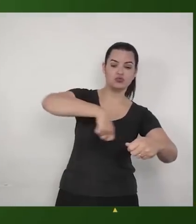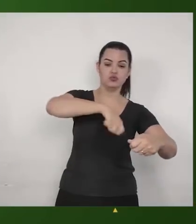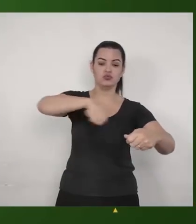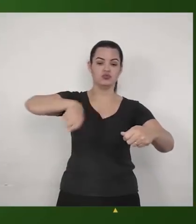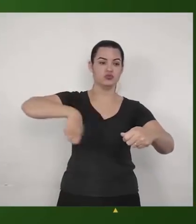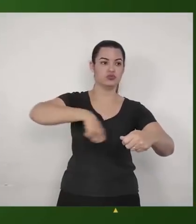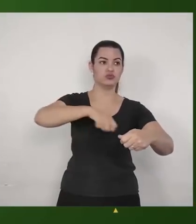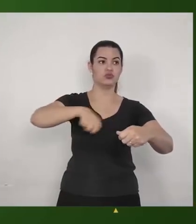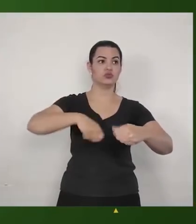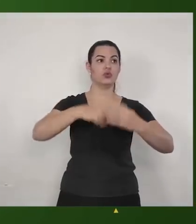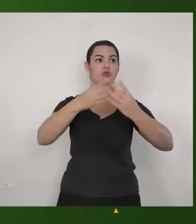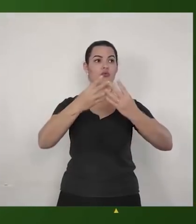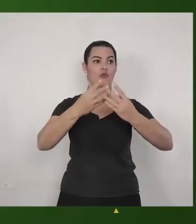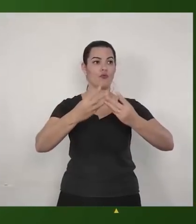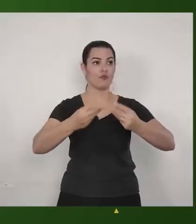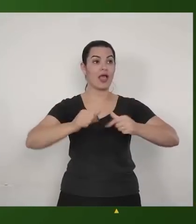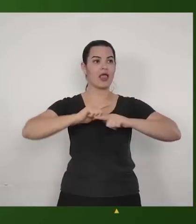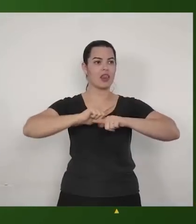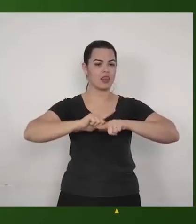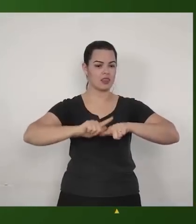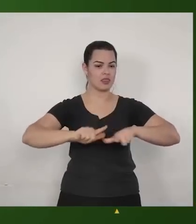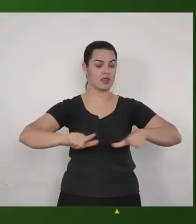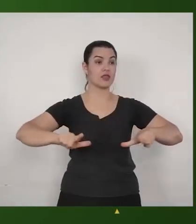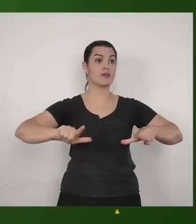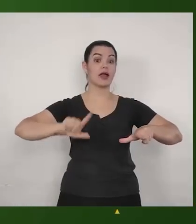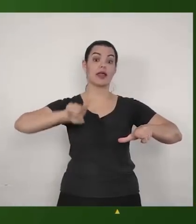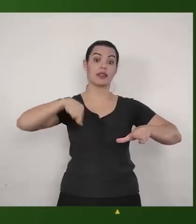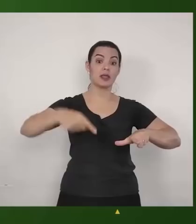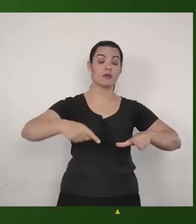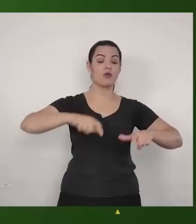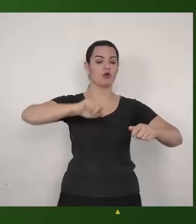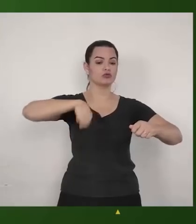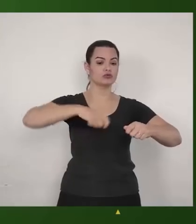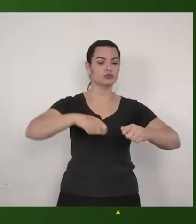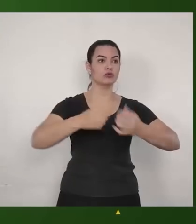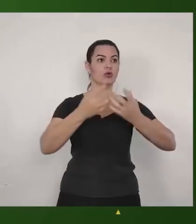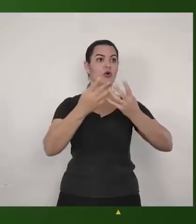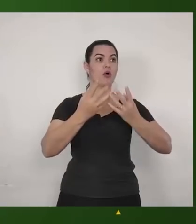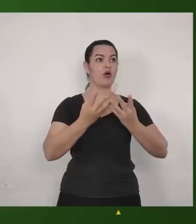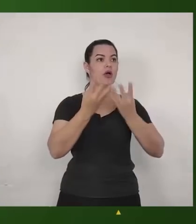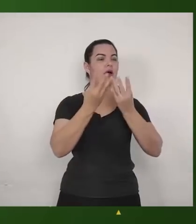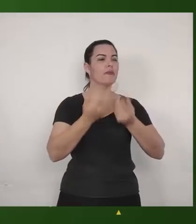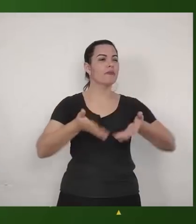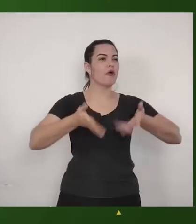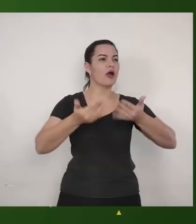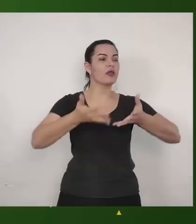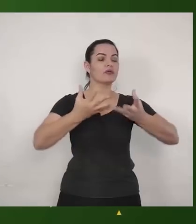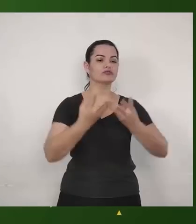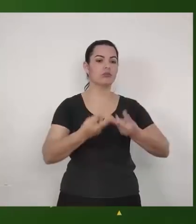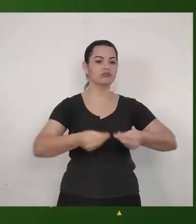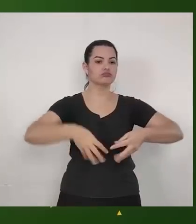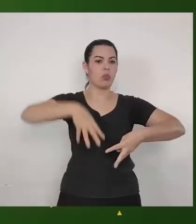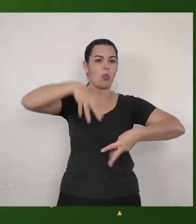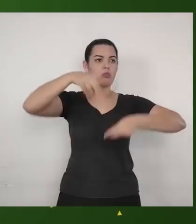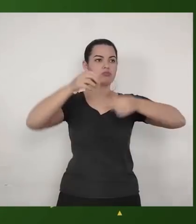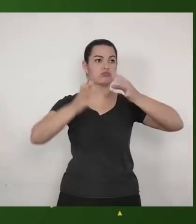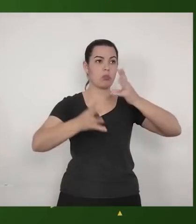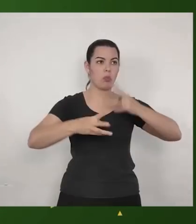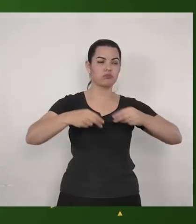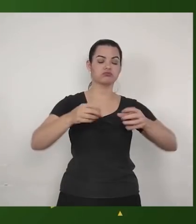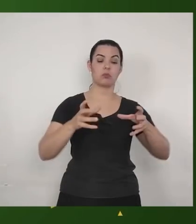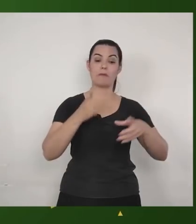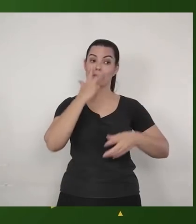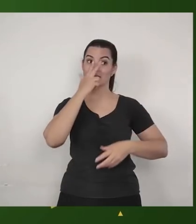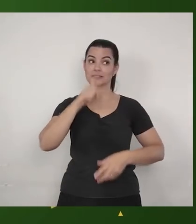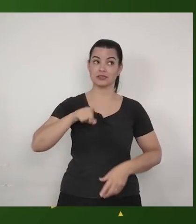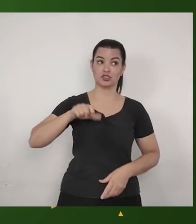impurezas vão embora e a tal da garapa vira um caldo grosso e concentrado, feito um xarope. Kika, meu